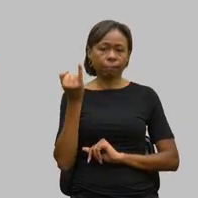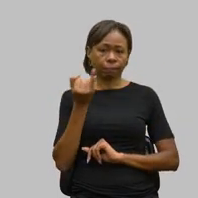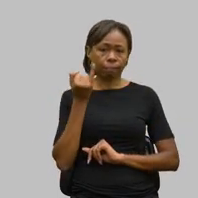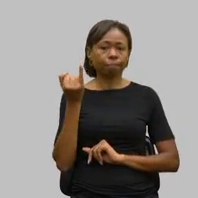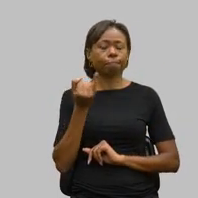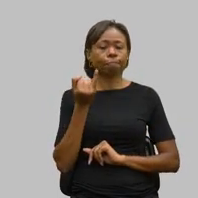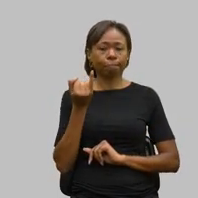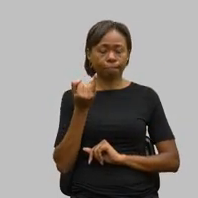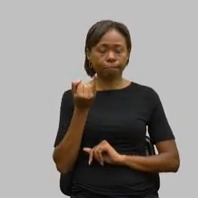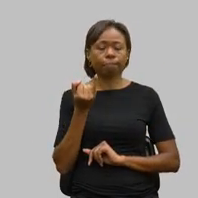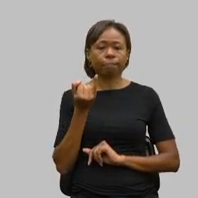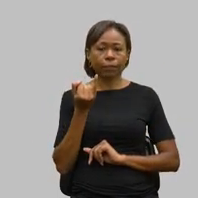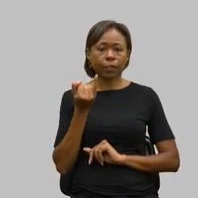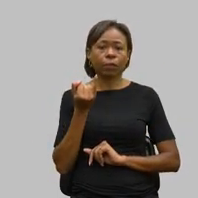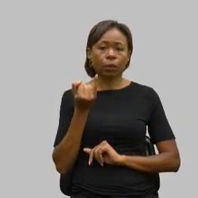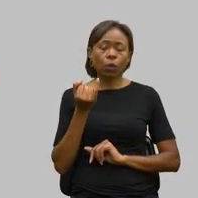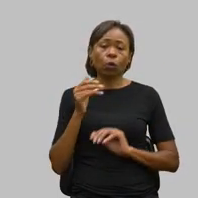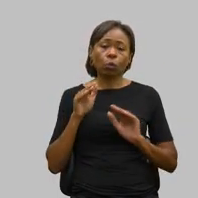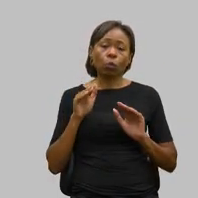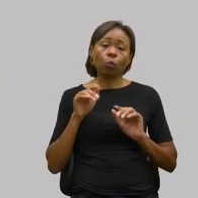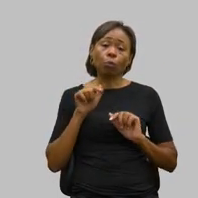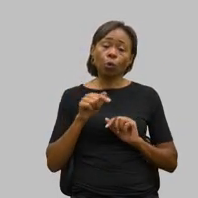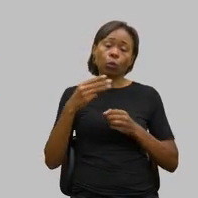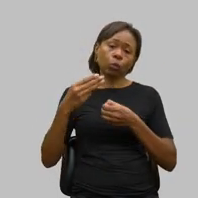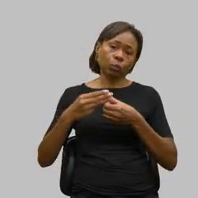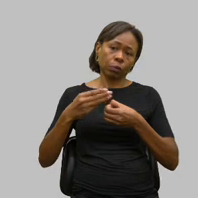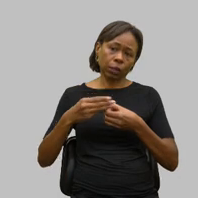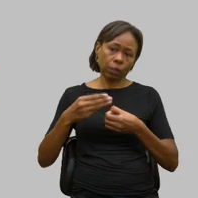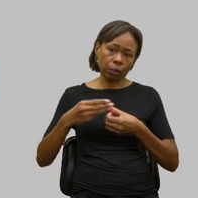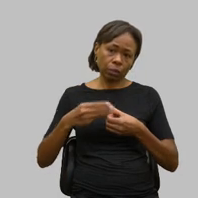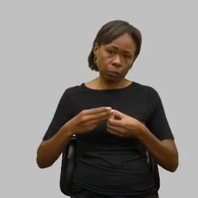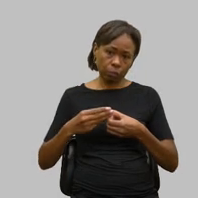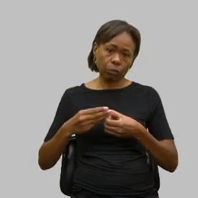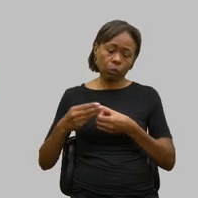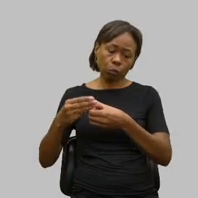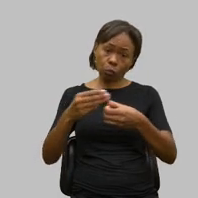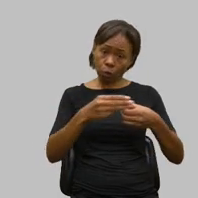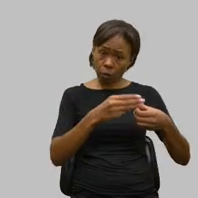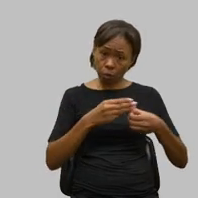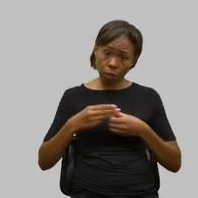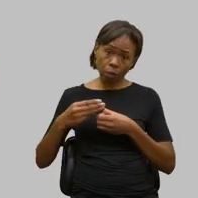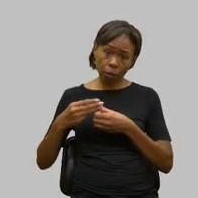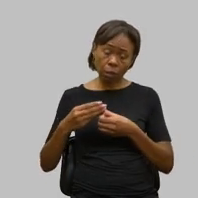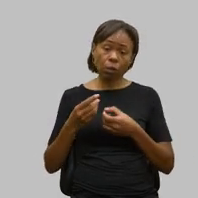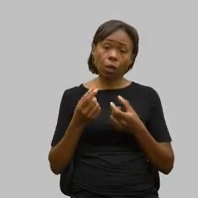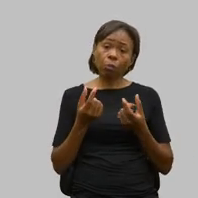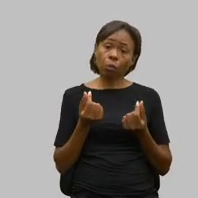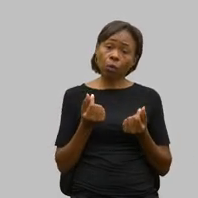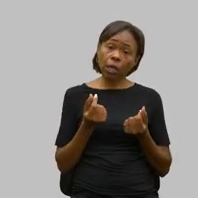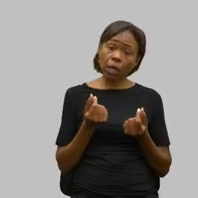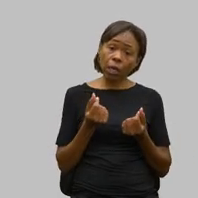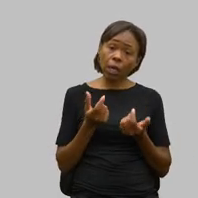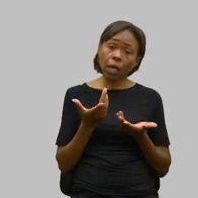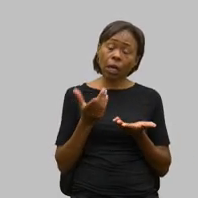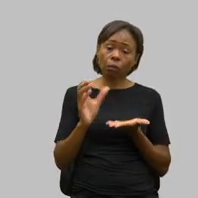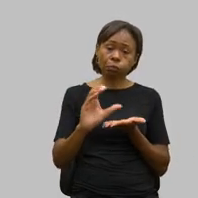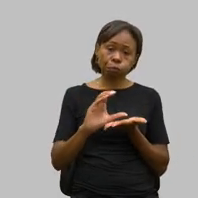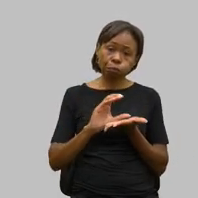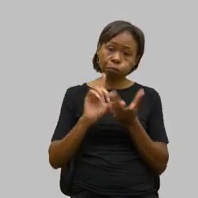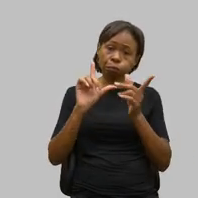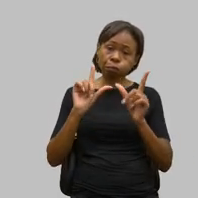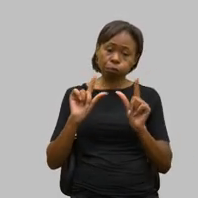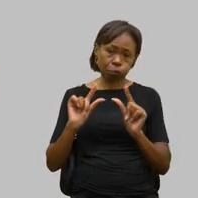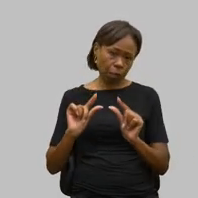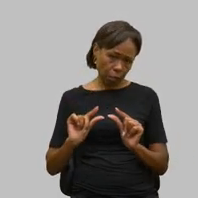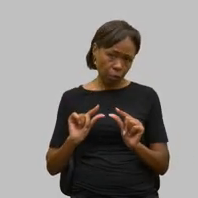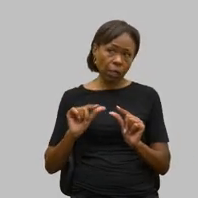fundamental para os municípios numa redução arrecadatória que eles estão tendo, especialmente no